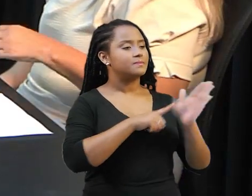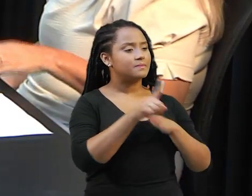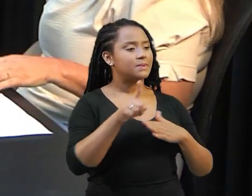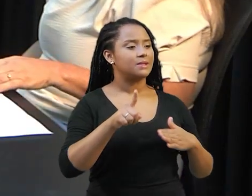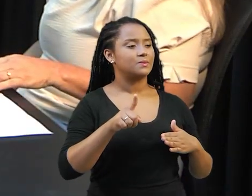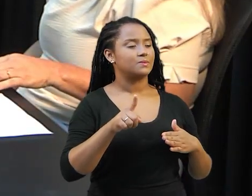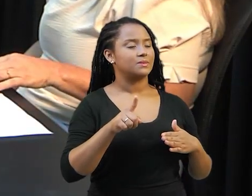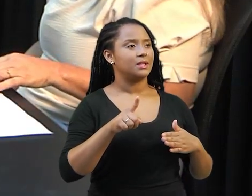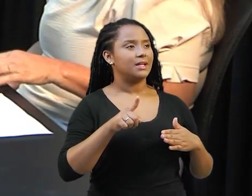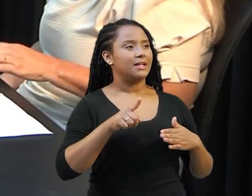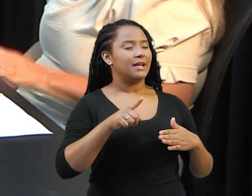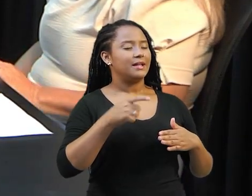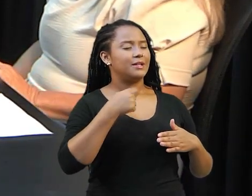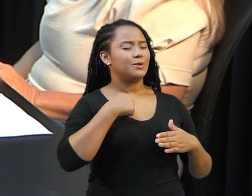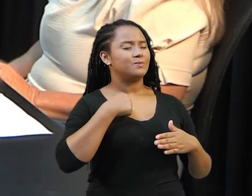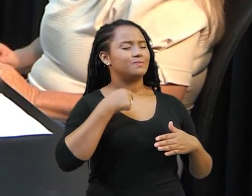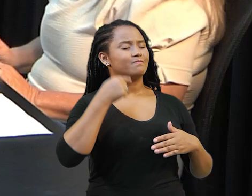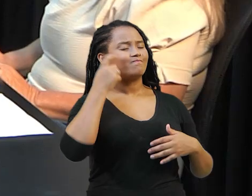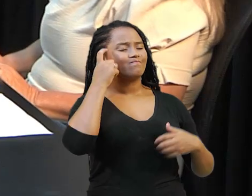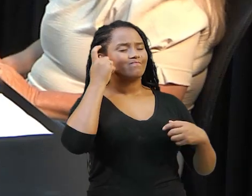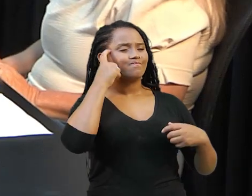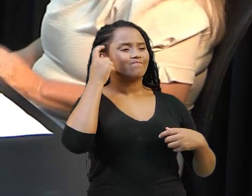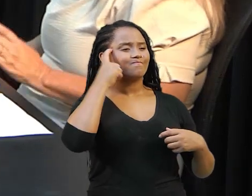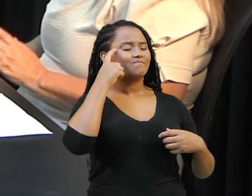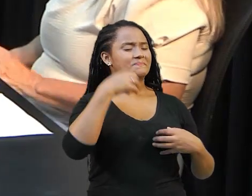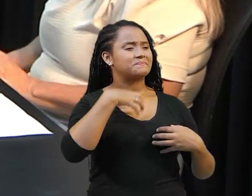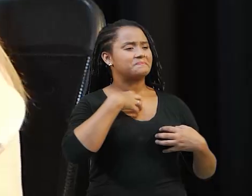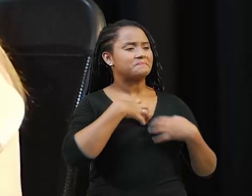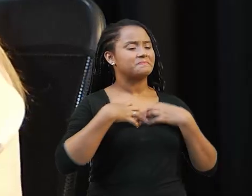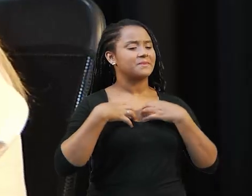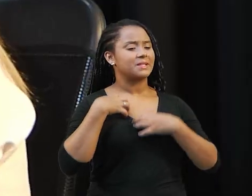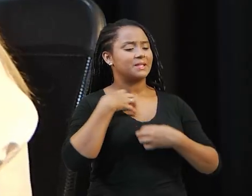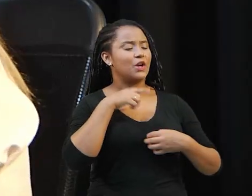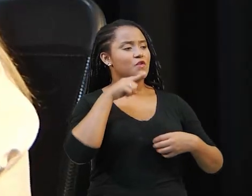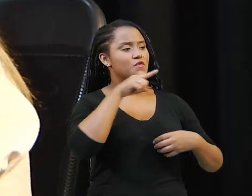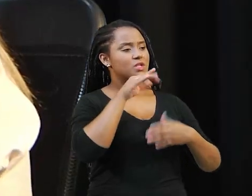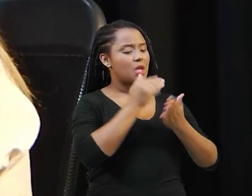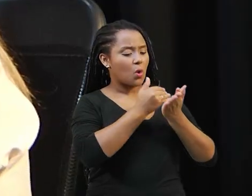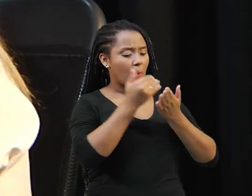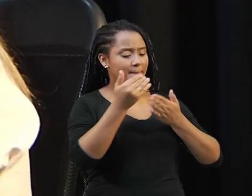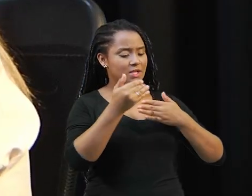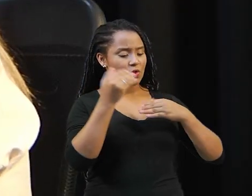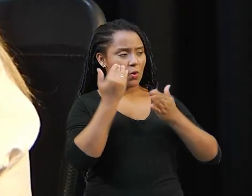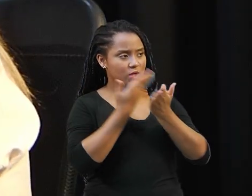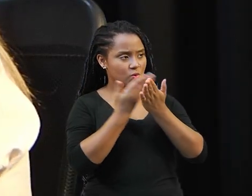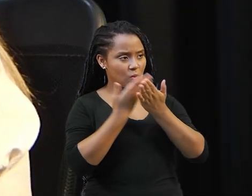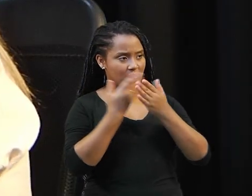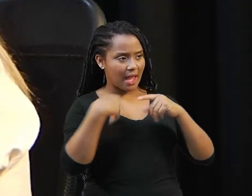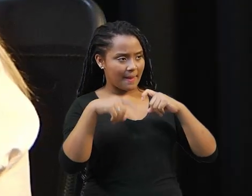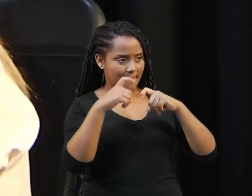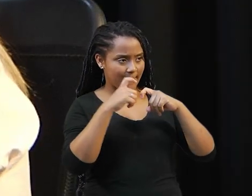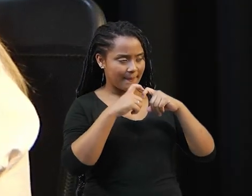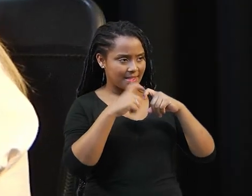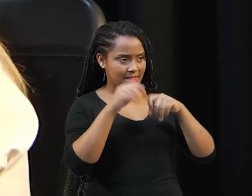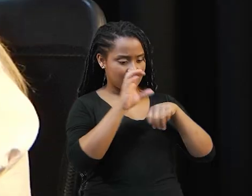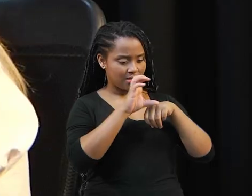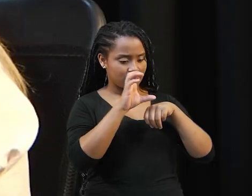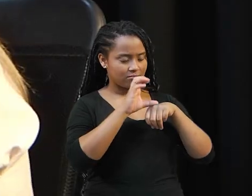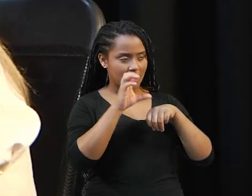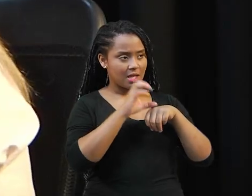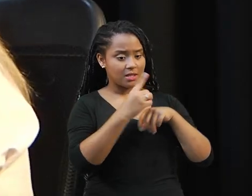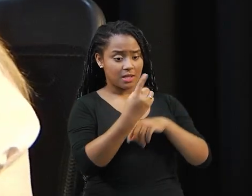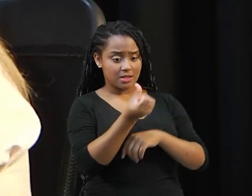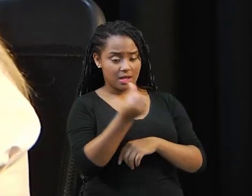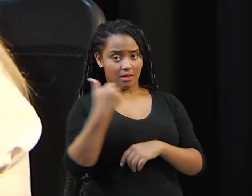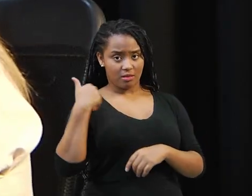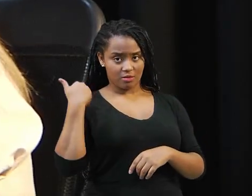Professor, agora eu me pergunto aqui, uma inquietação minha. O senhor está na medicina desde os 16 anos de idade,